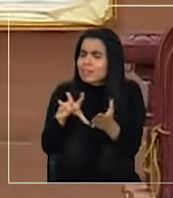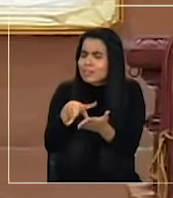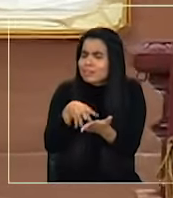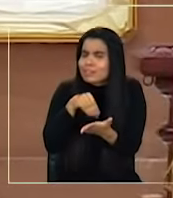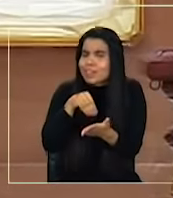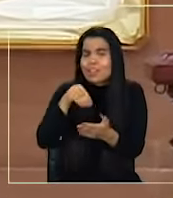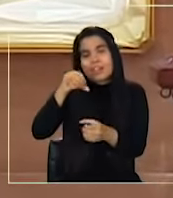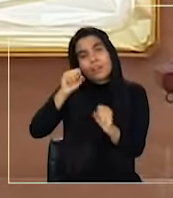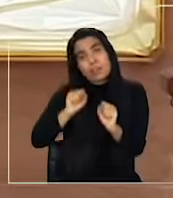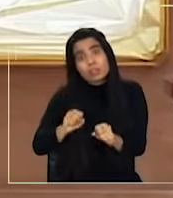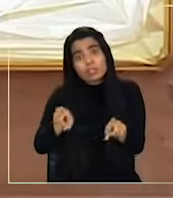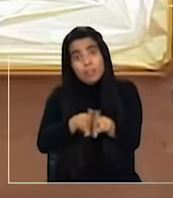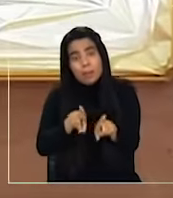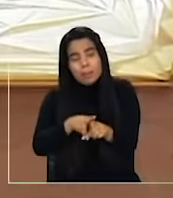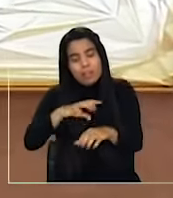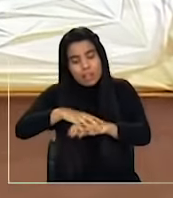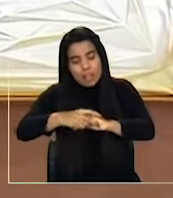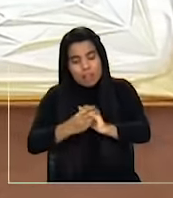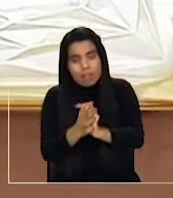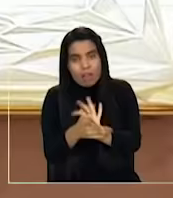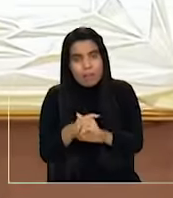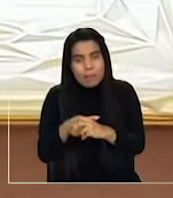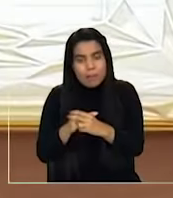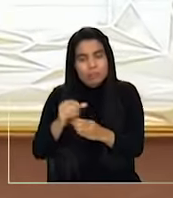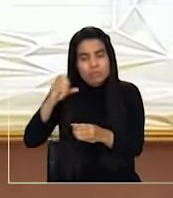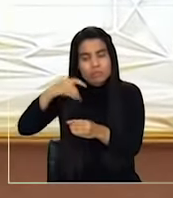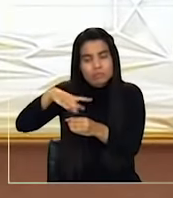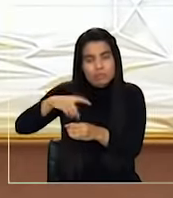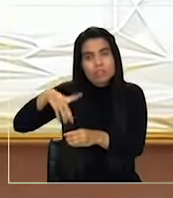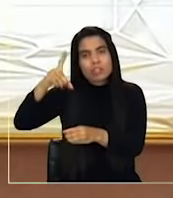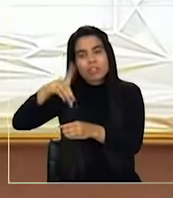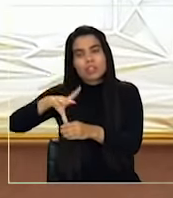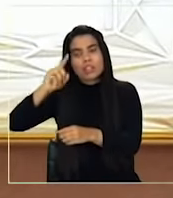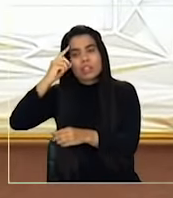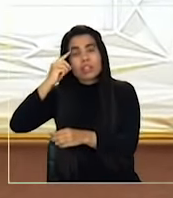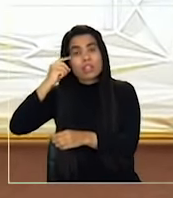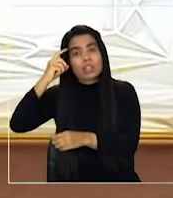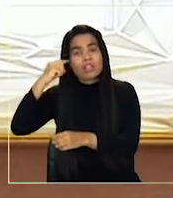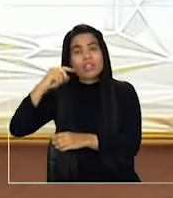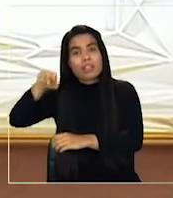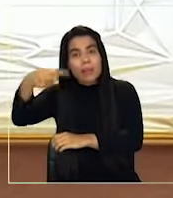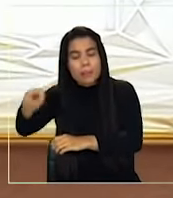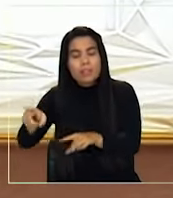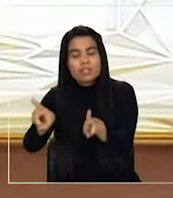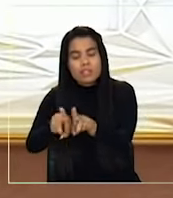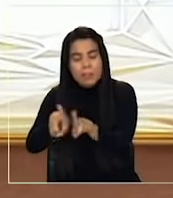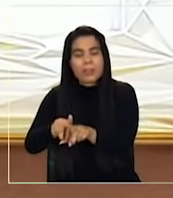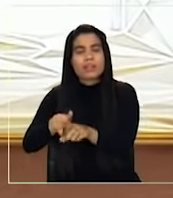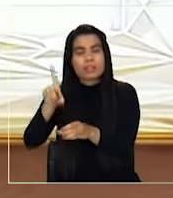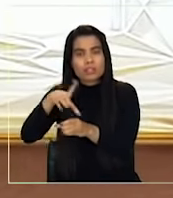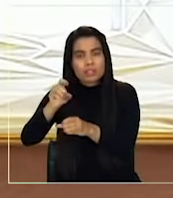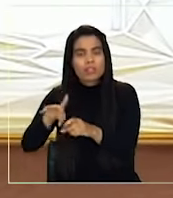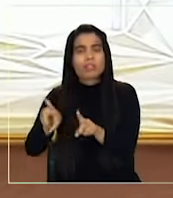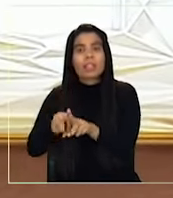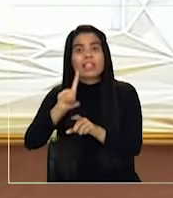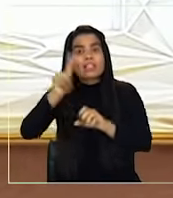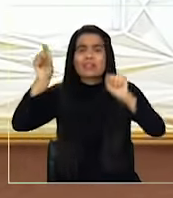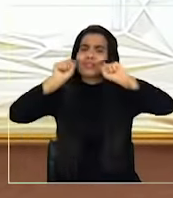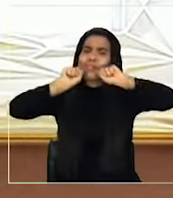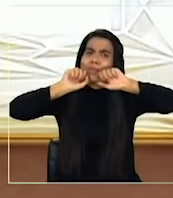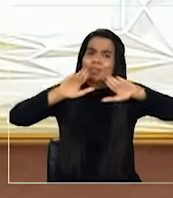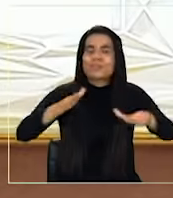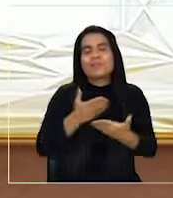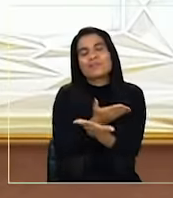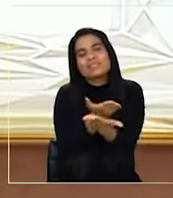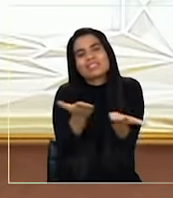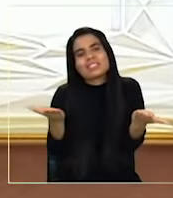e faz aí o seu lavar de mãos e em seguida faça a sua oferta, cumpra a sua fidelidade a Deus. Deus te abençoe